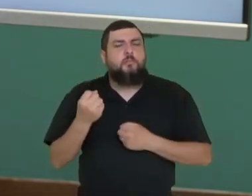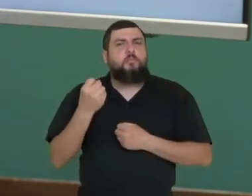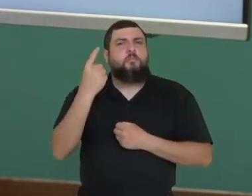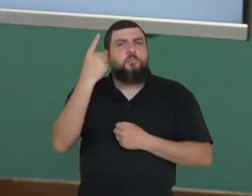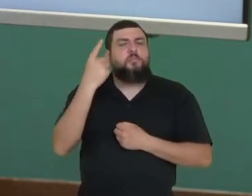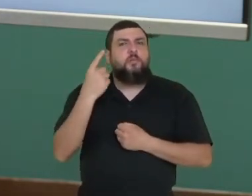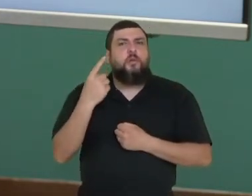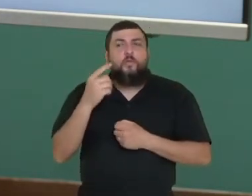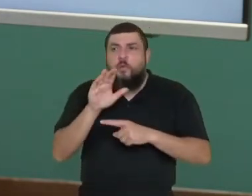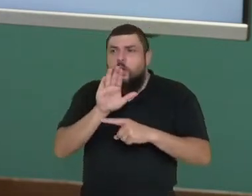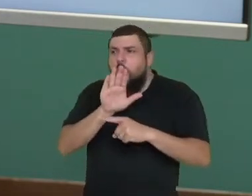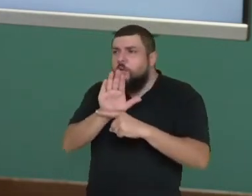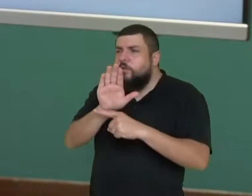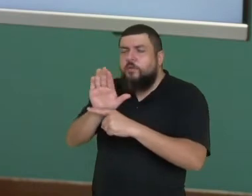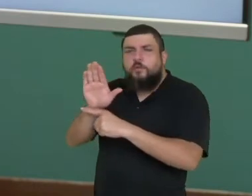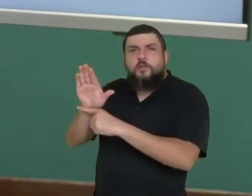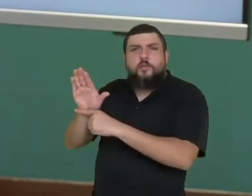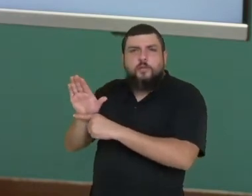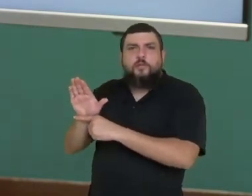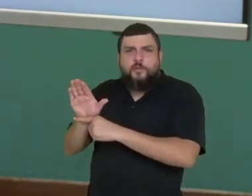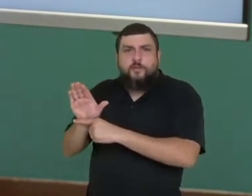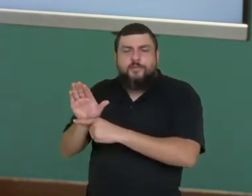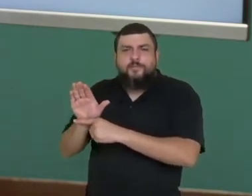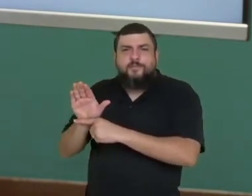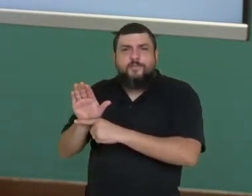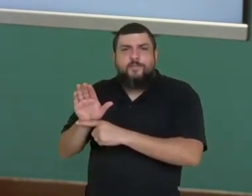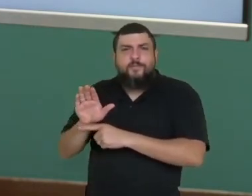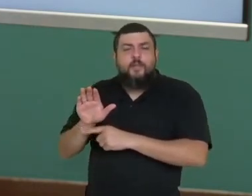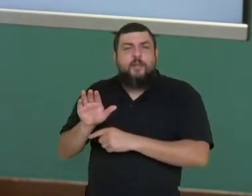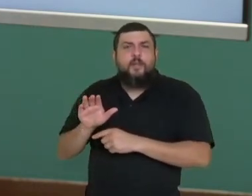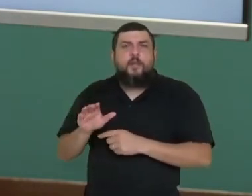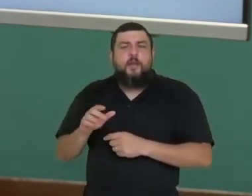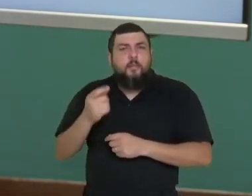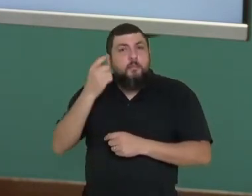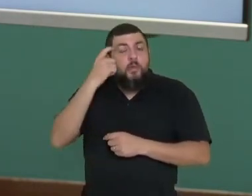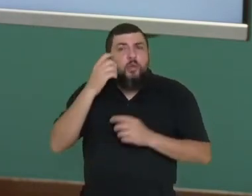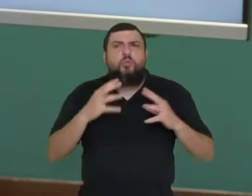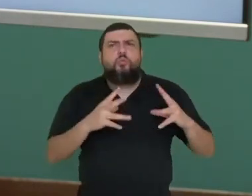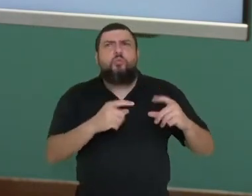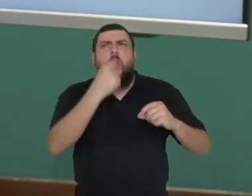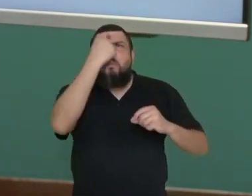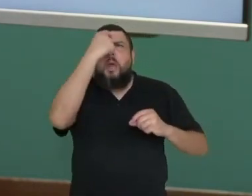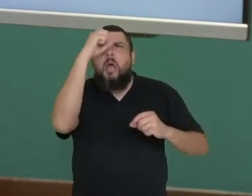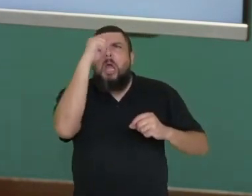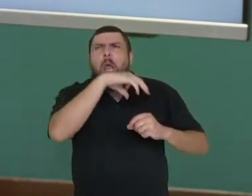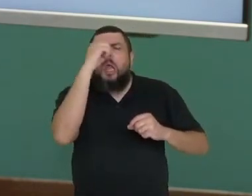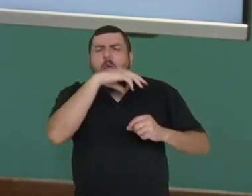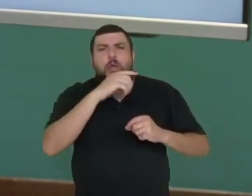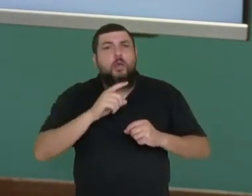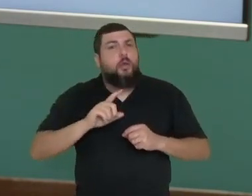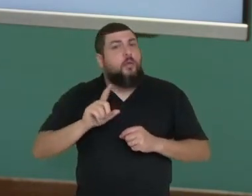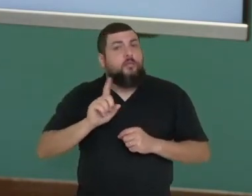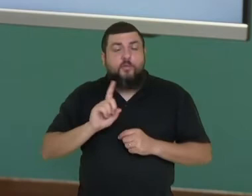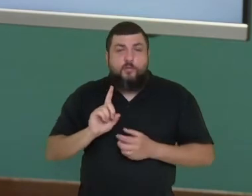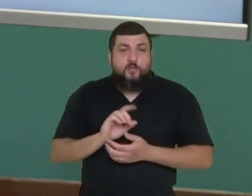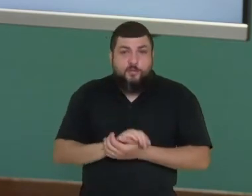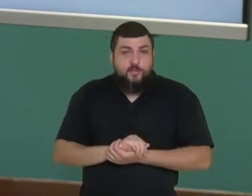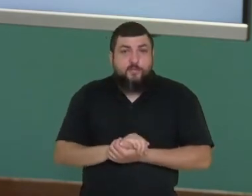desconstrói essa imagem negativa que é construído no senso comum do terrorismo, não é? Olha só que